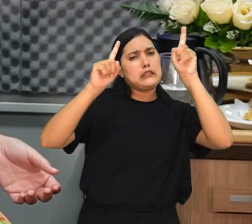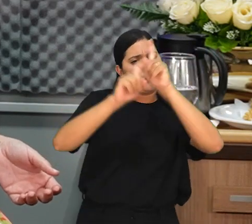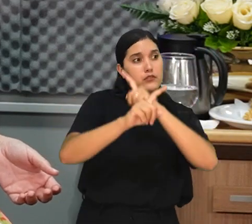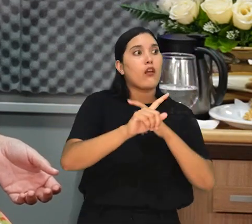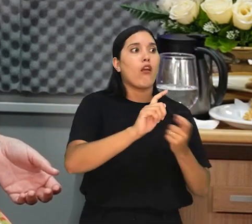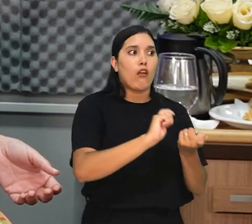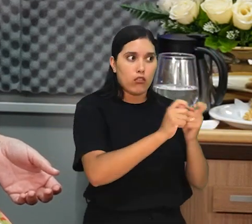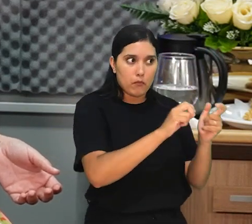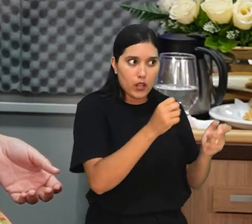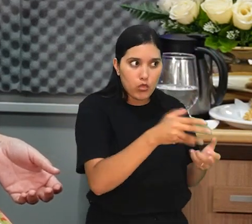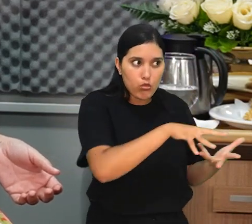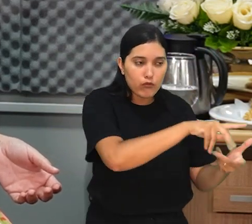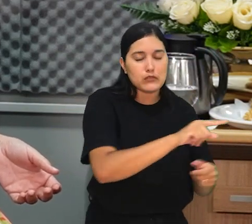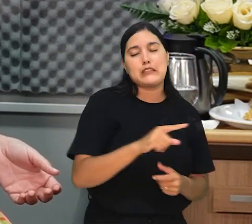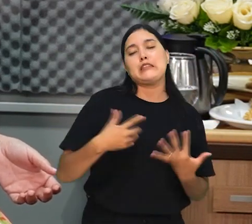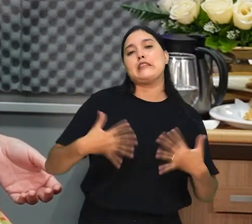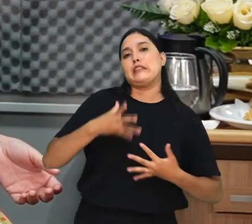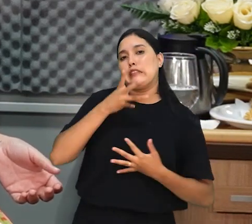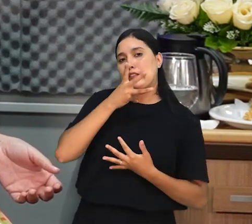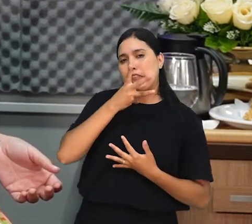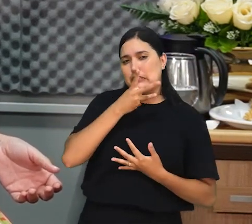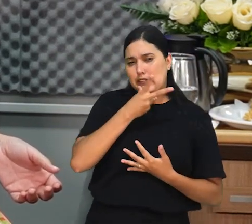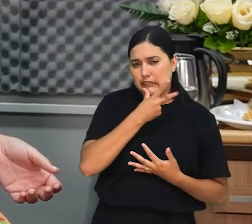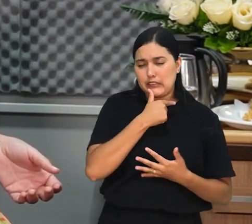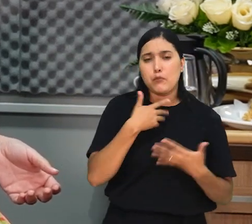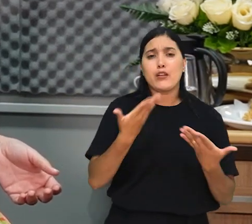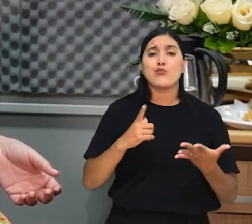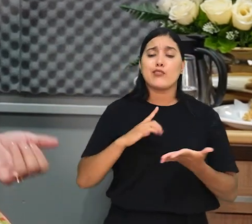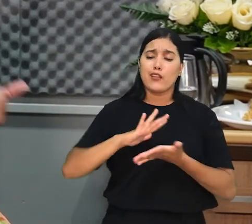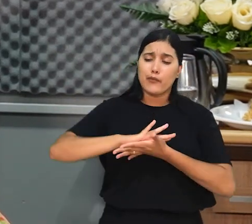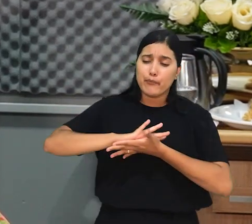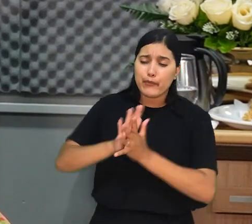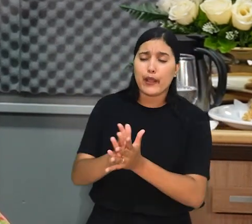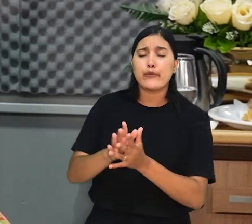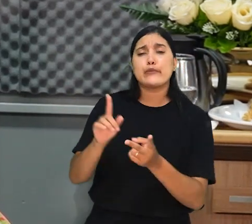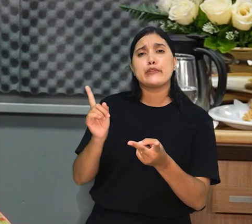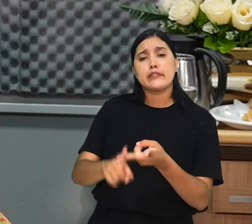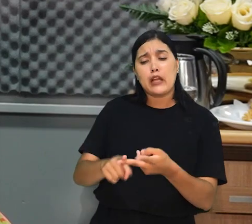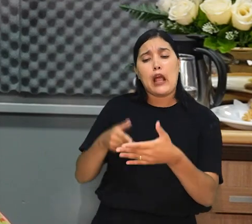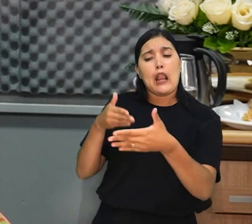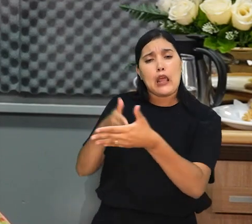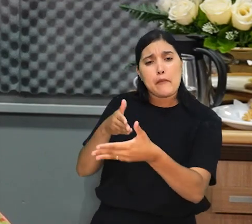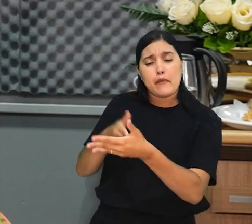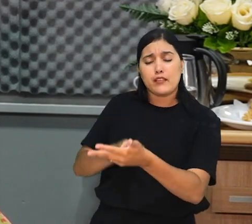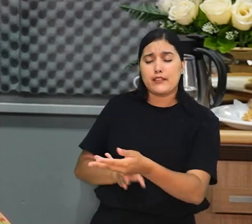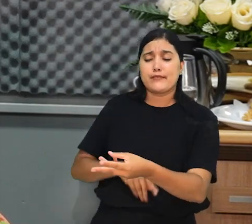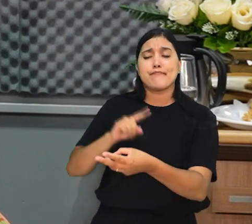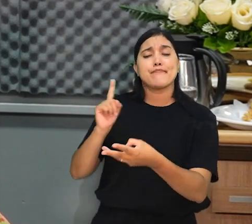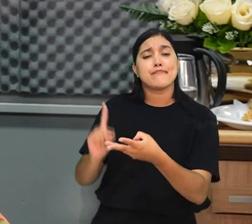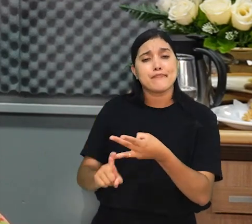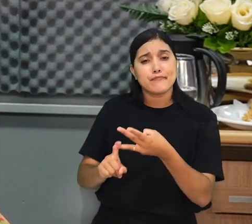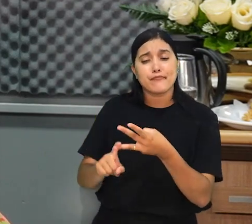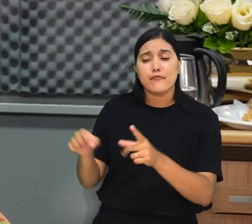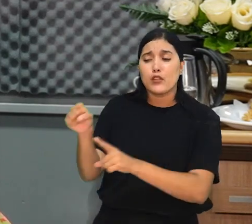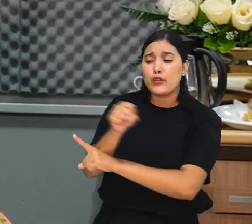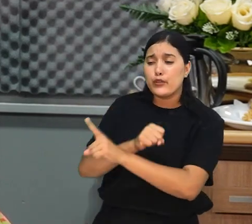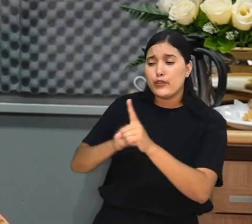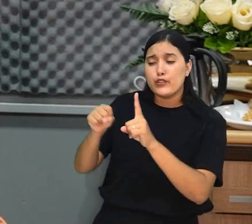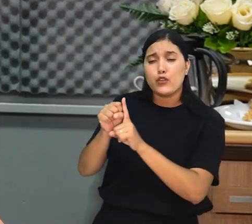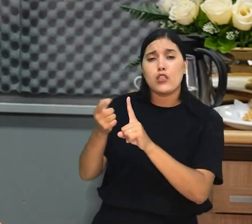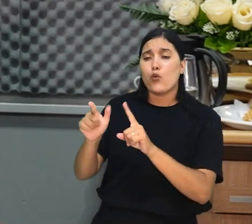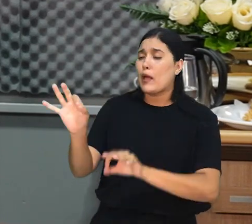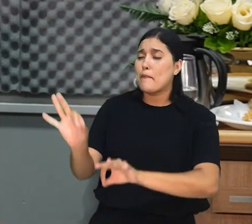adaptar ao novo mundo, ao novo mundo também vai demorar. Então, além do preconceito, além da limitação, além